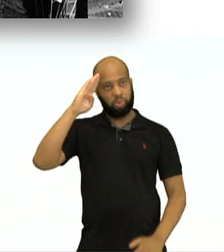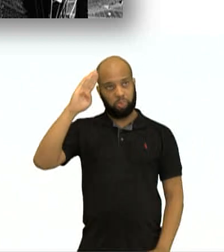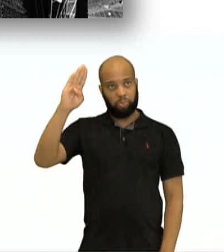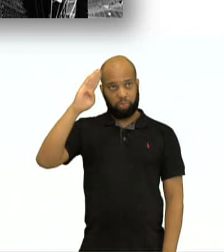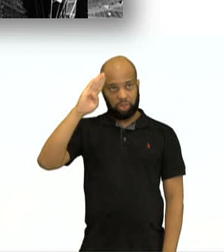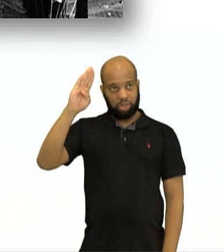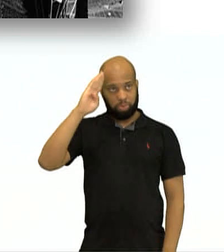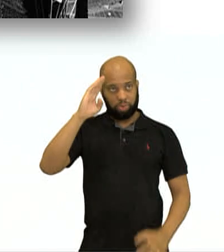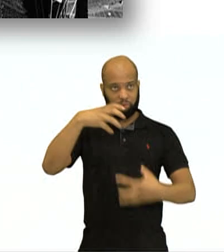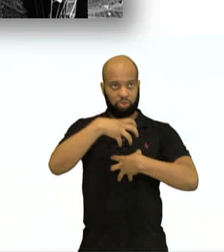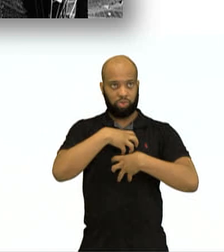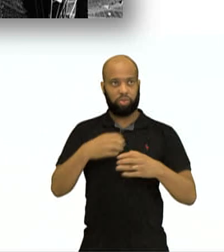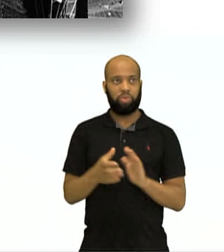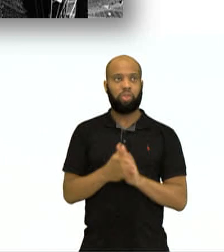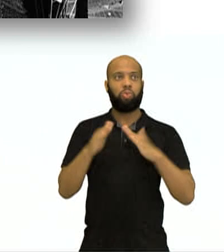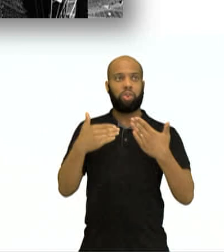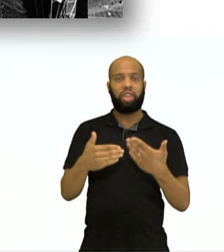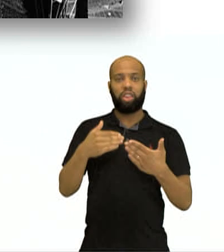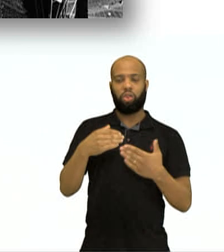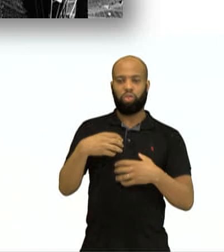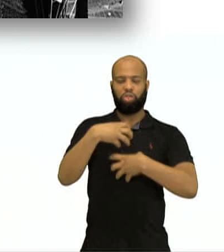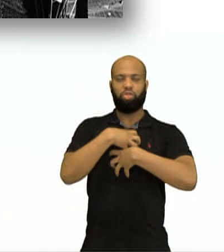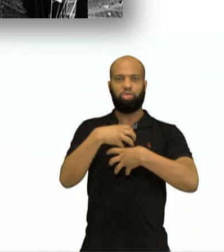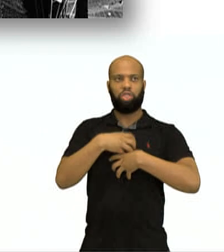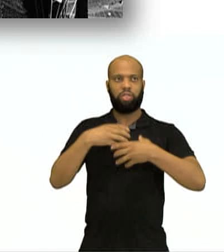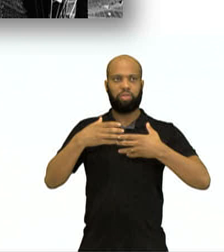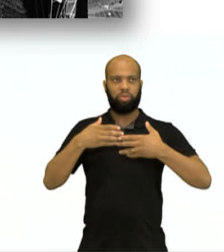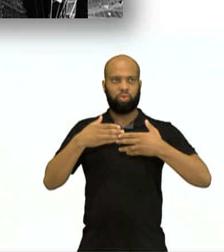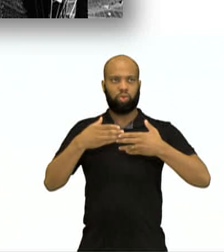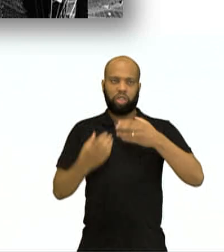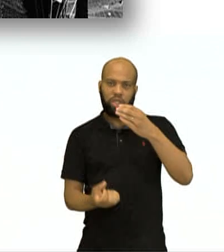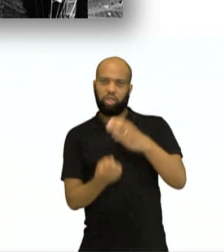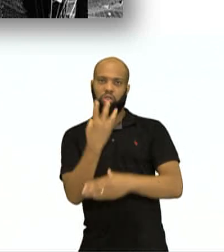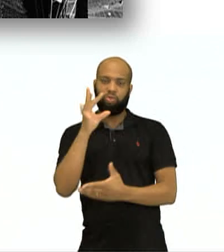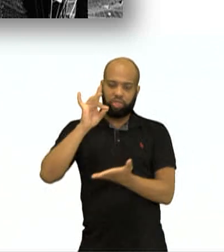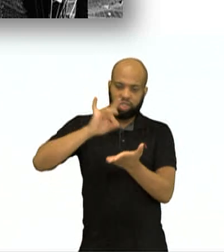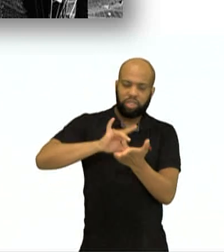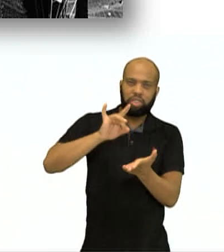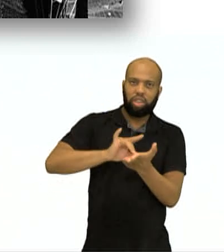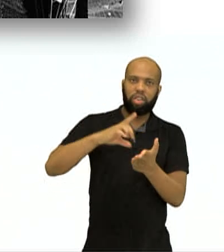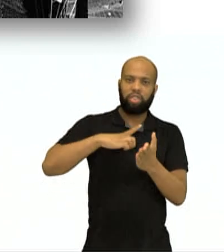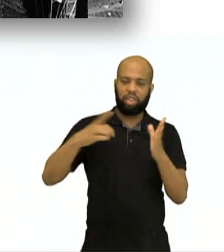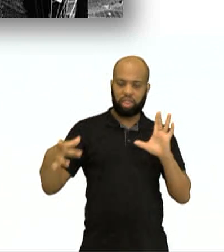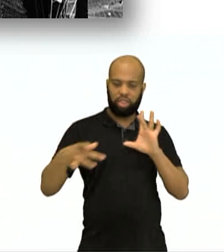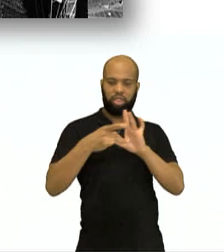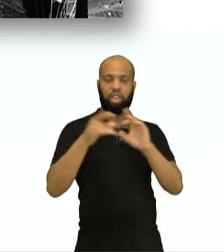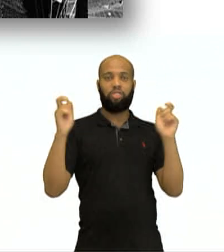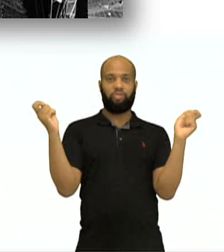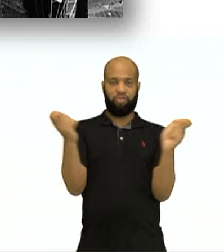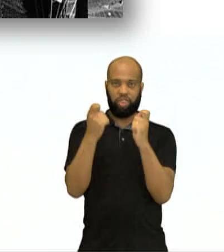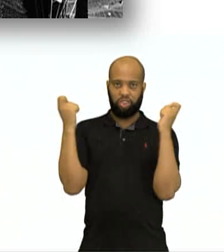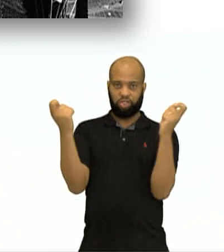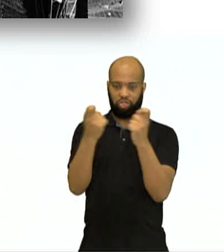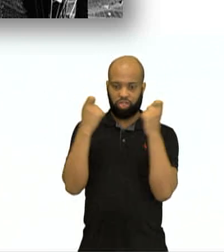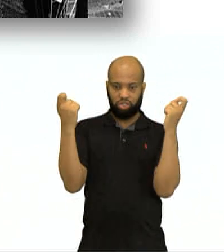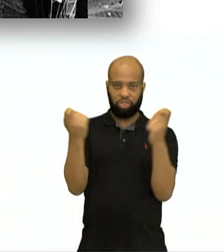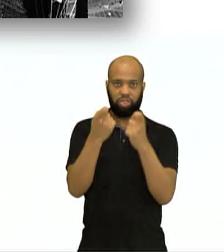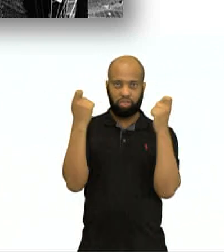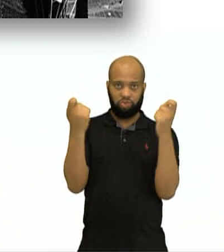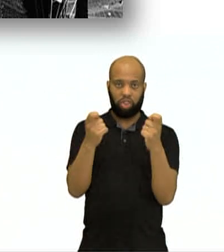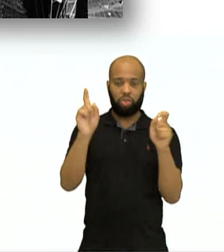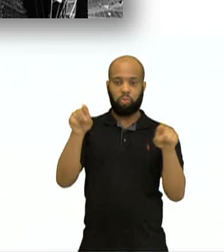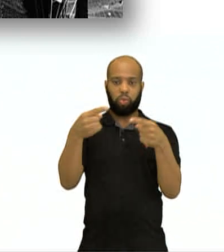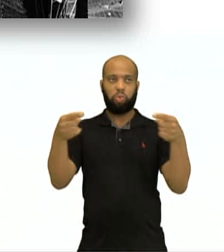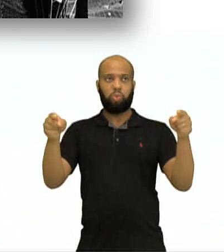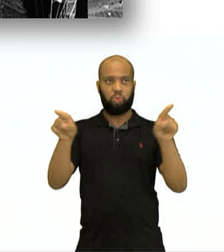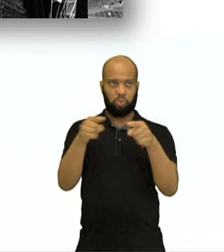traço. Seu nascimento oficial está ligado ao Festival Internacional de Música Nova